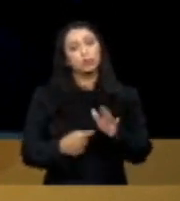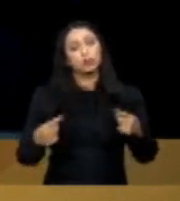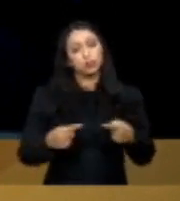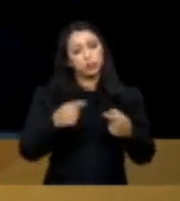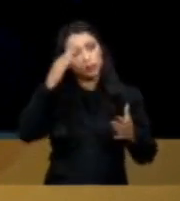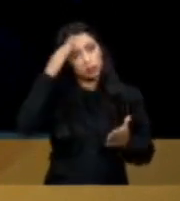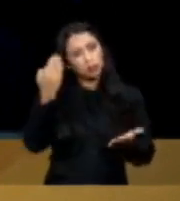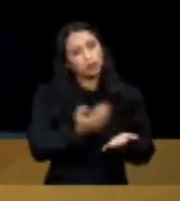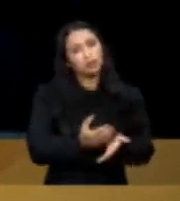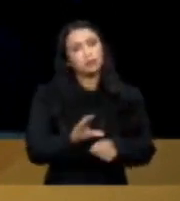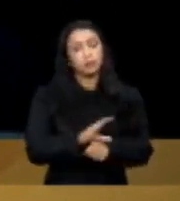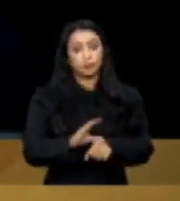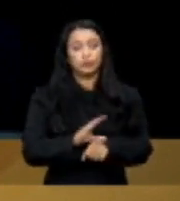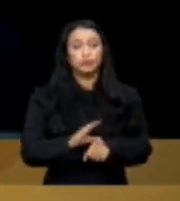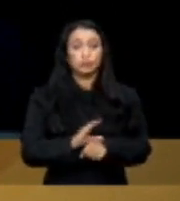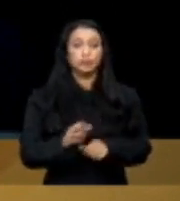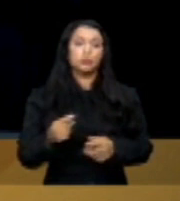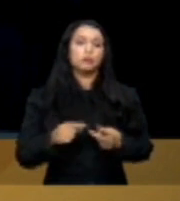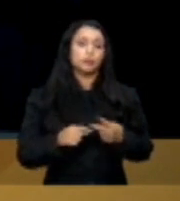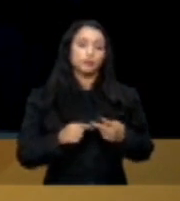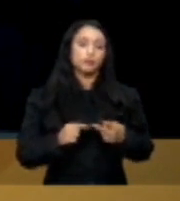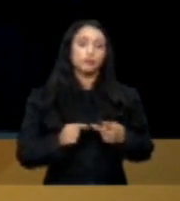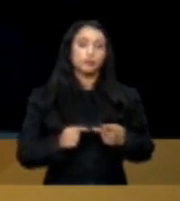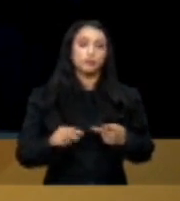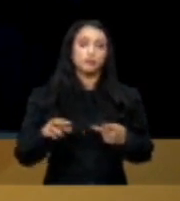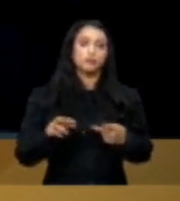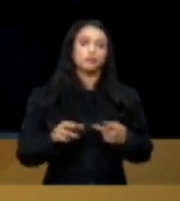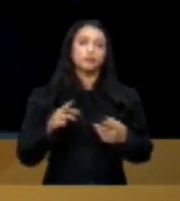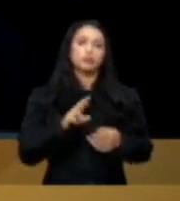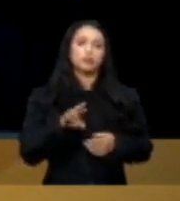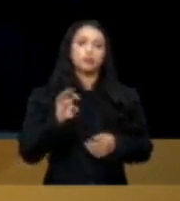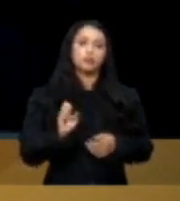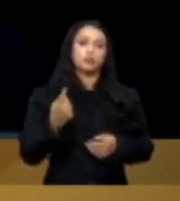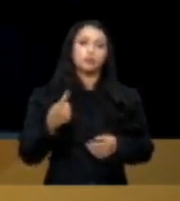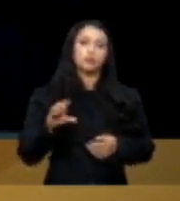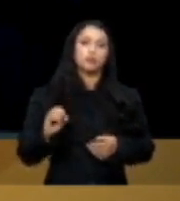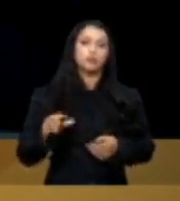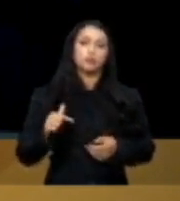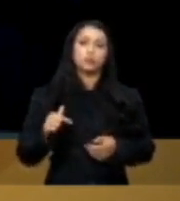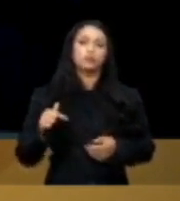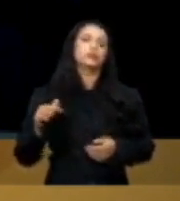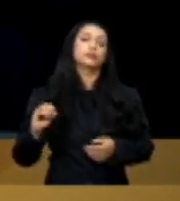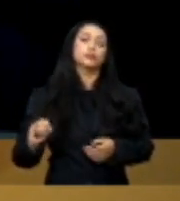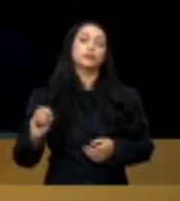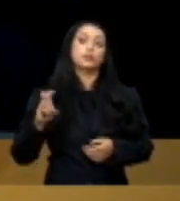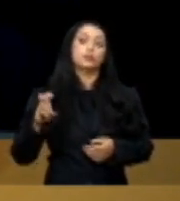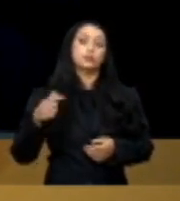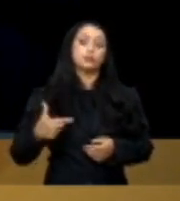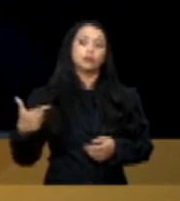ordem constitucional vigente. E 2, em relação ao recurso extraordinário 070-522.